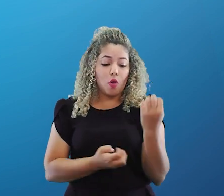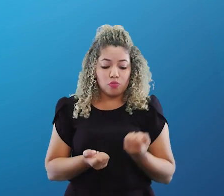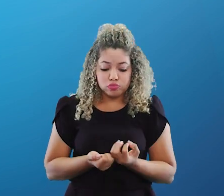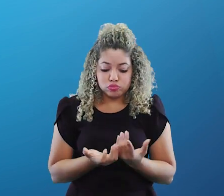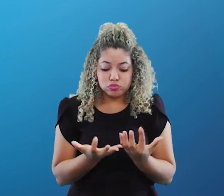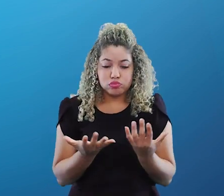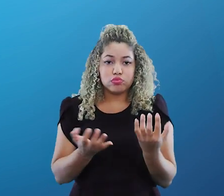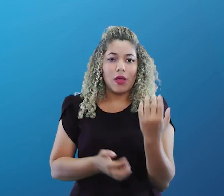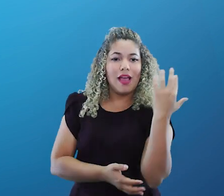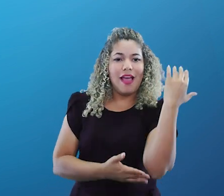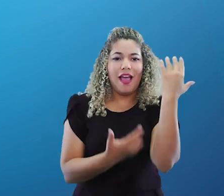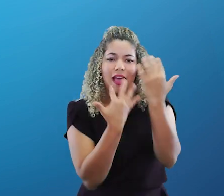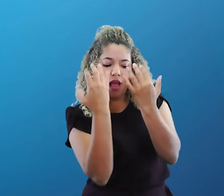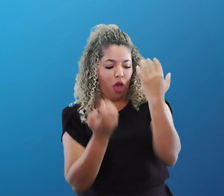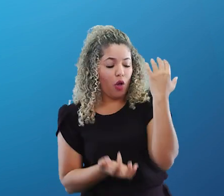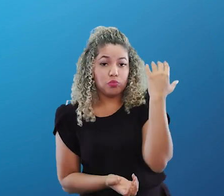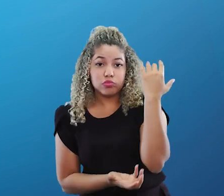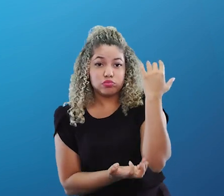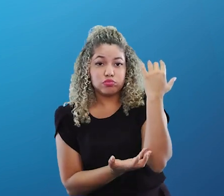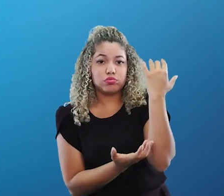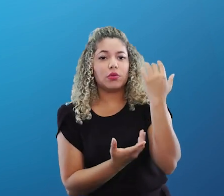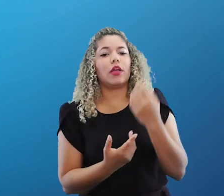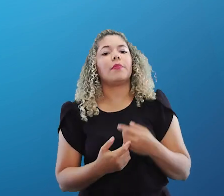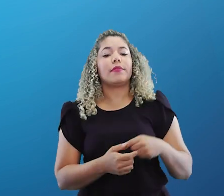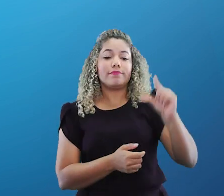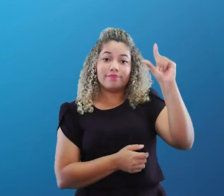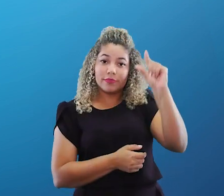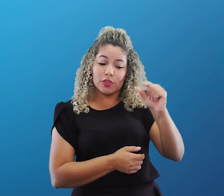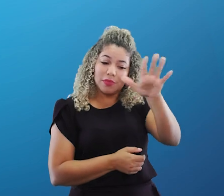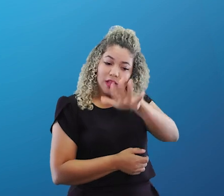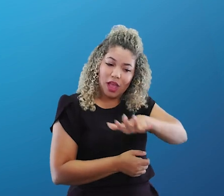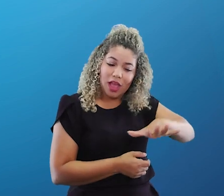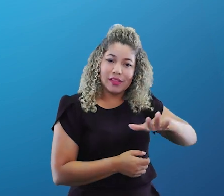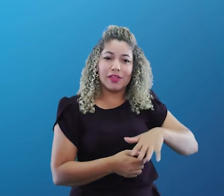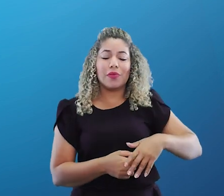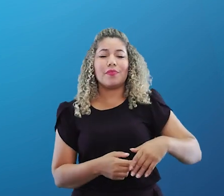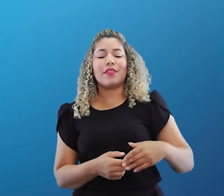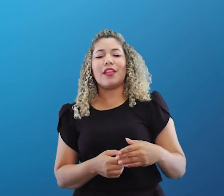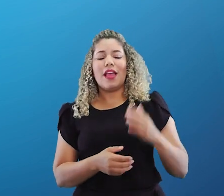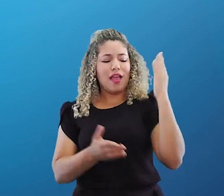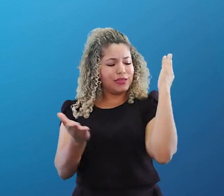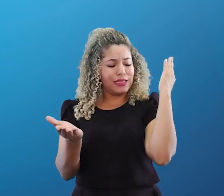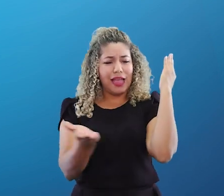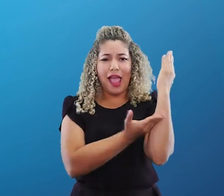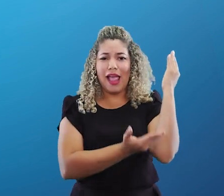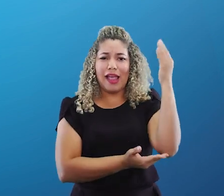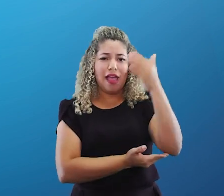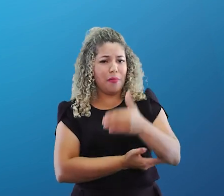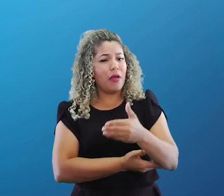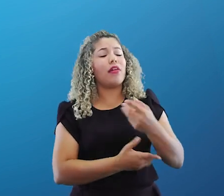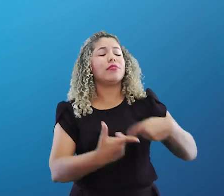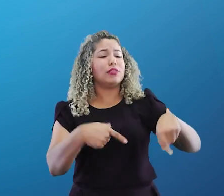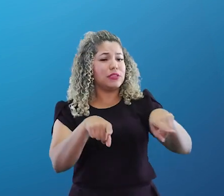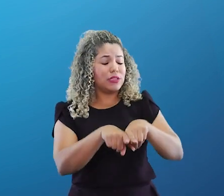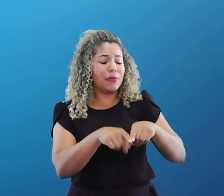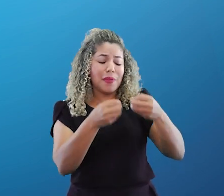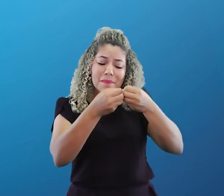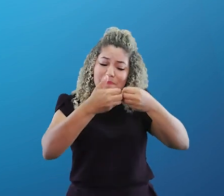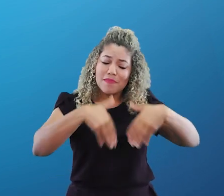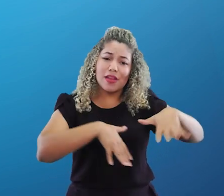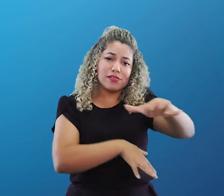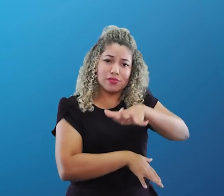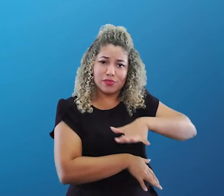a importância de se ter uma área preservada. Então, as queimadas, derrubando as árvores, são muito prejudiciais